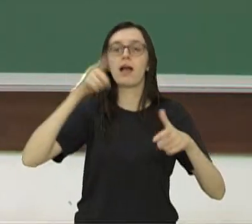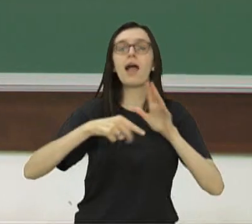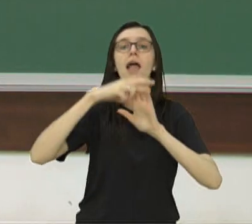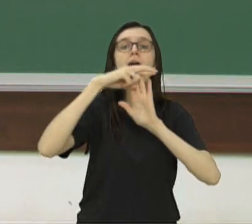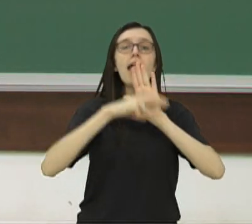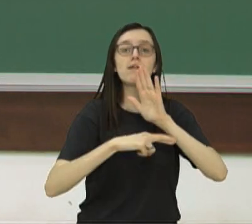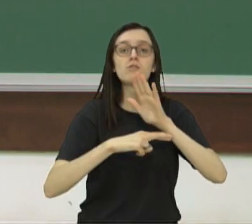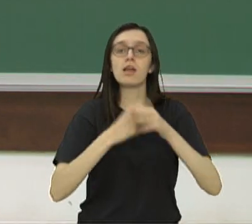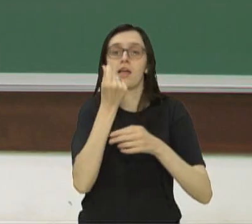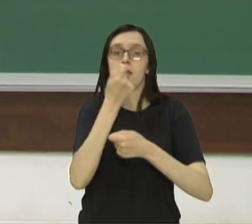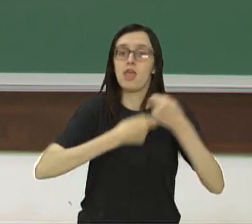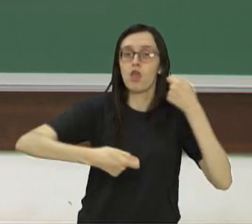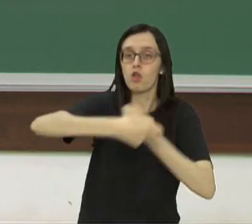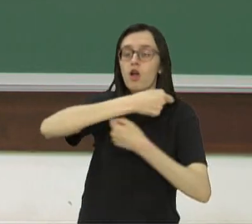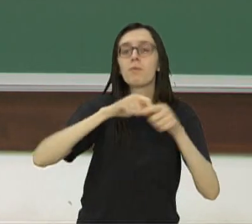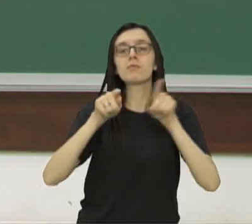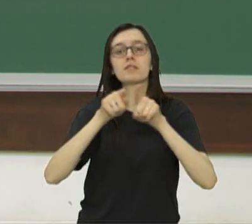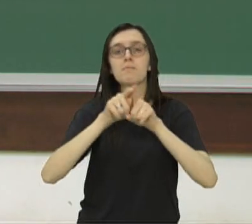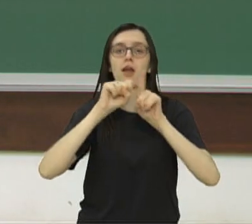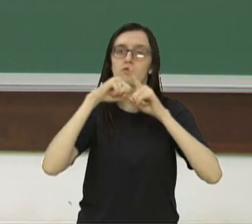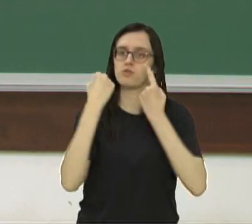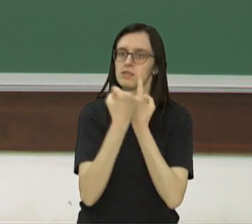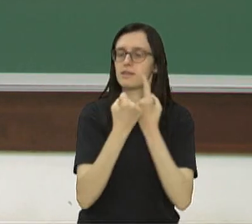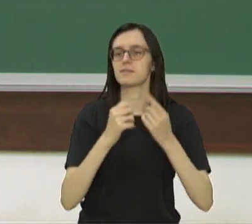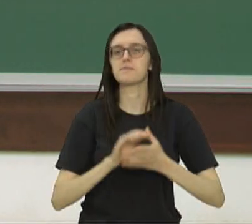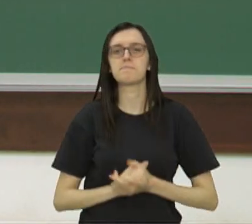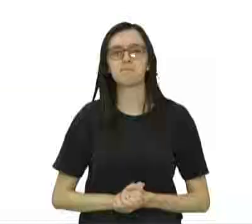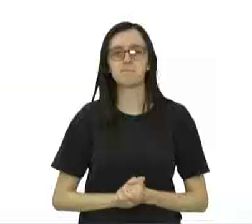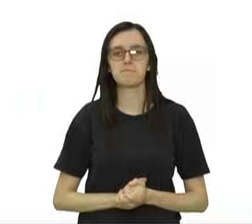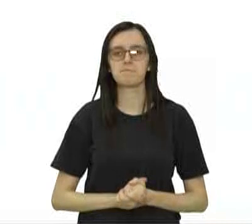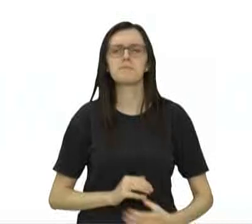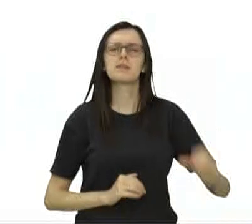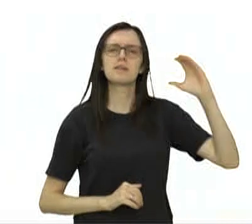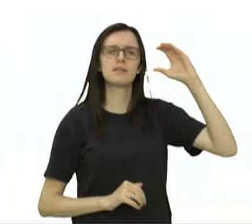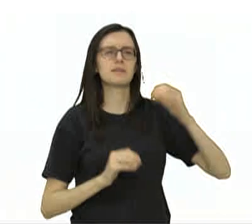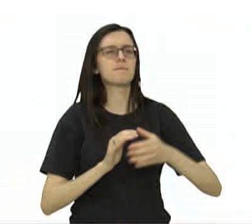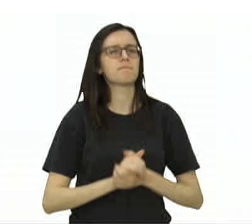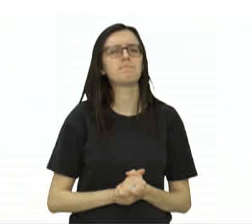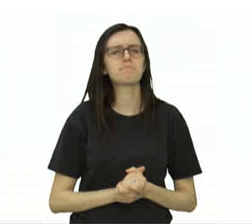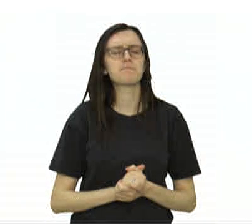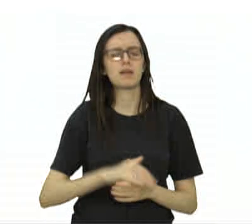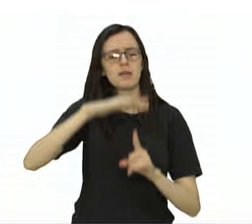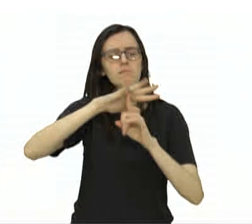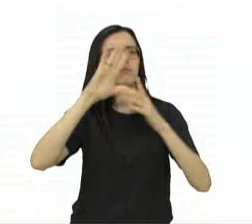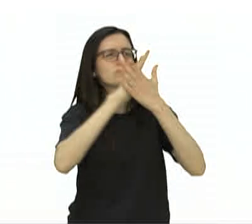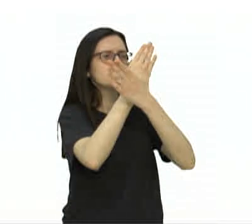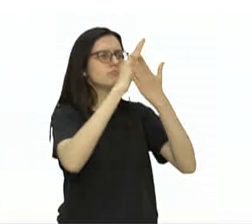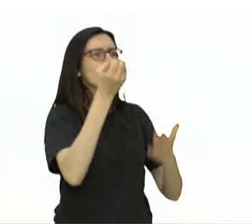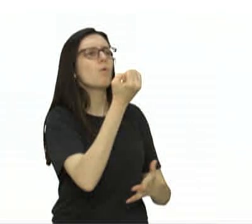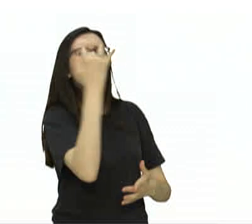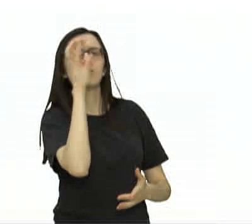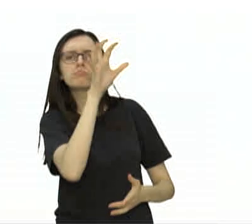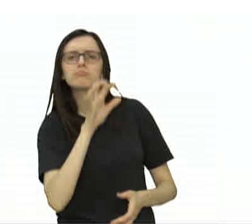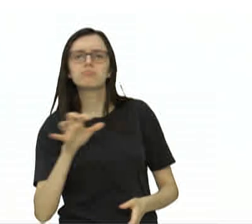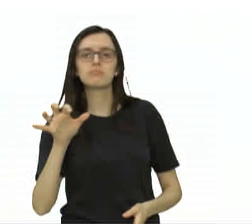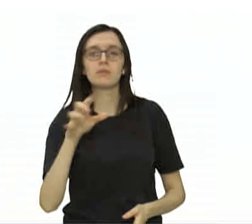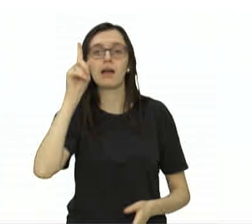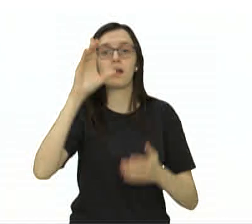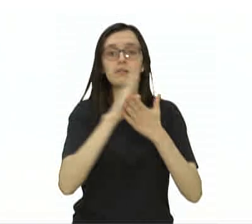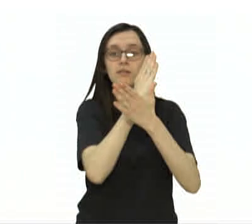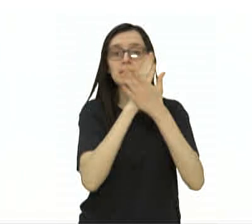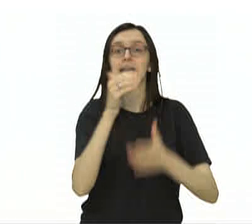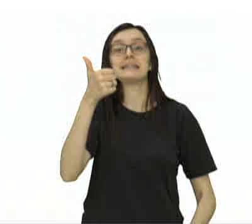critérios econômicos e sociais. E o Paraná é dividido em quantas mesorregiões, então? É dividido